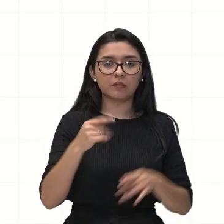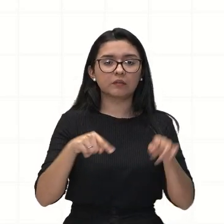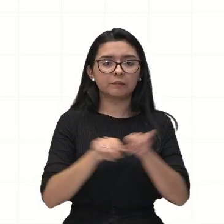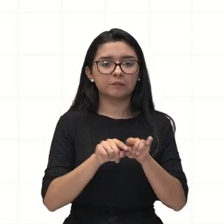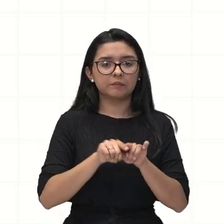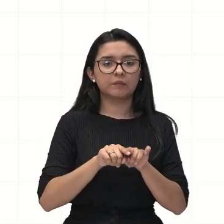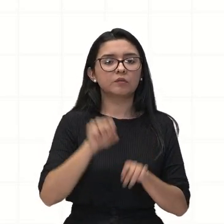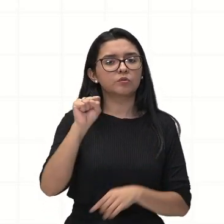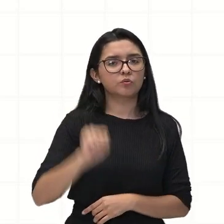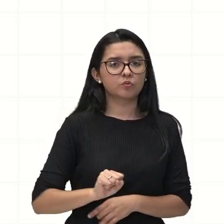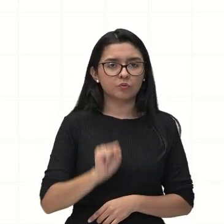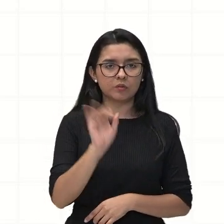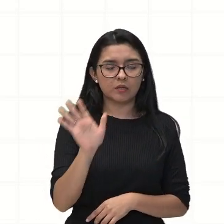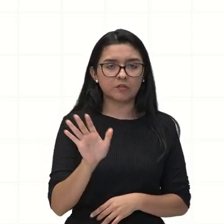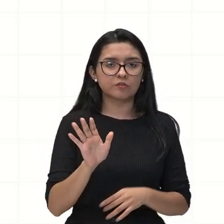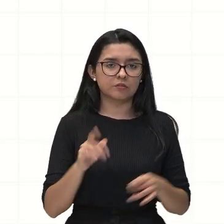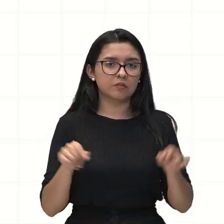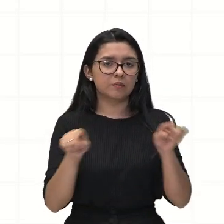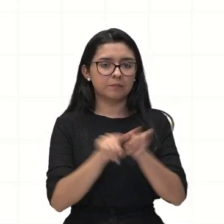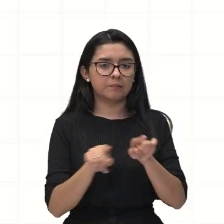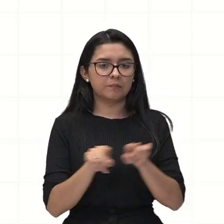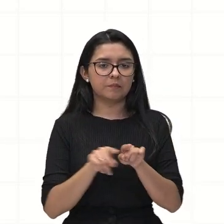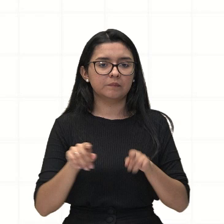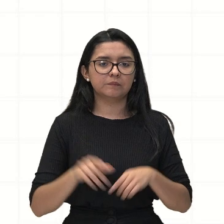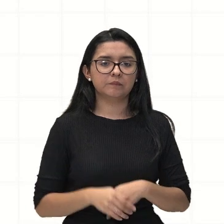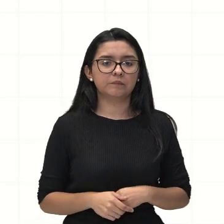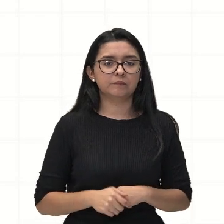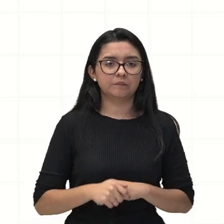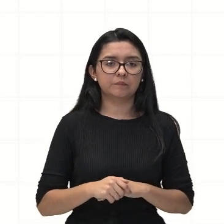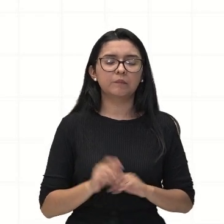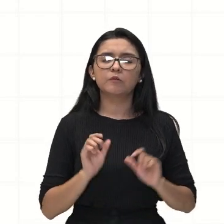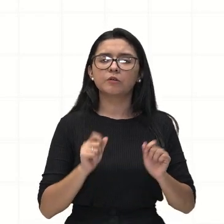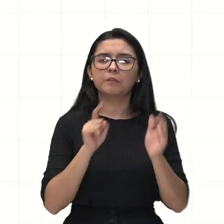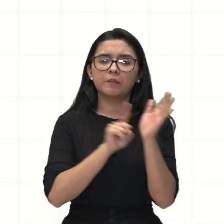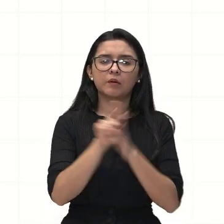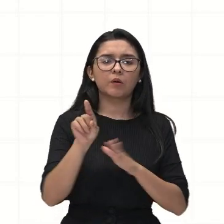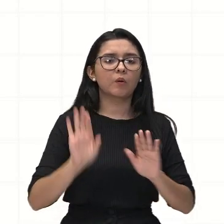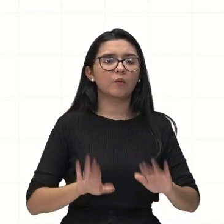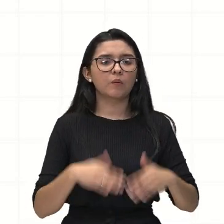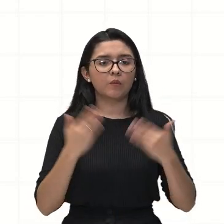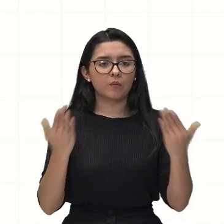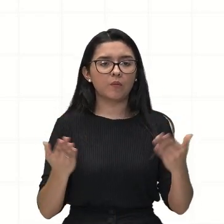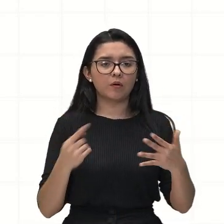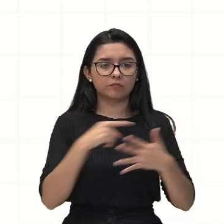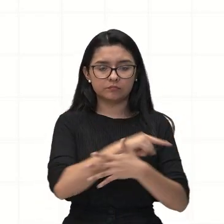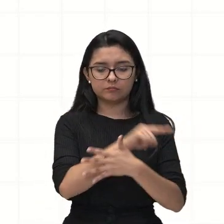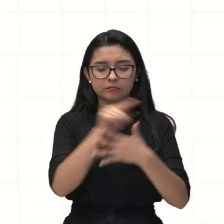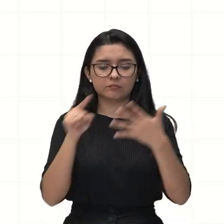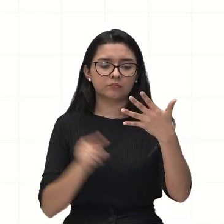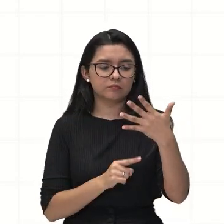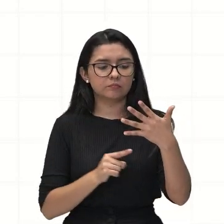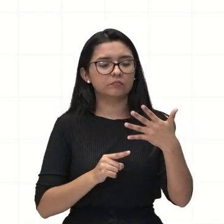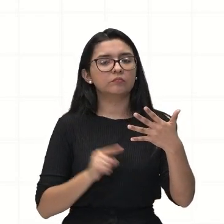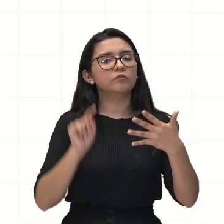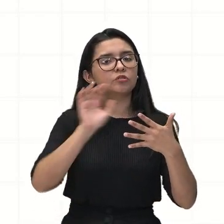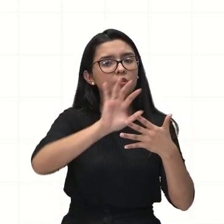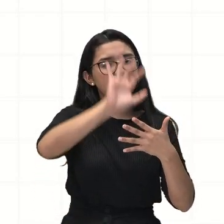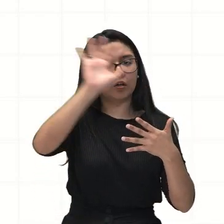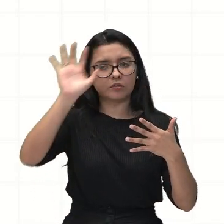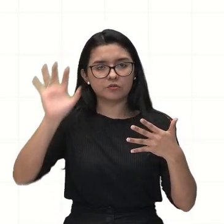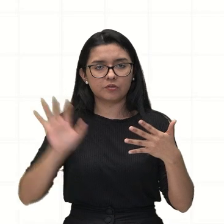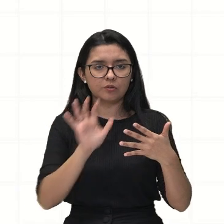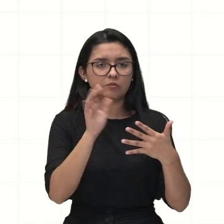sudeste. Nesse caso aqui, nós poderíamos fazer aqui a seguinte indagação. Qual das cinco regiões, né,